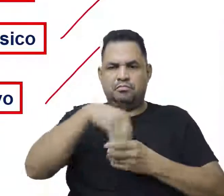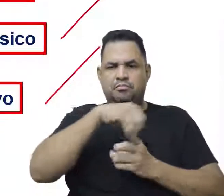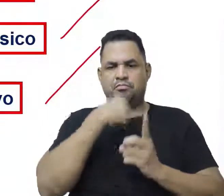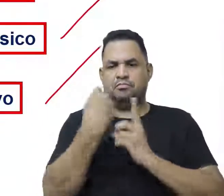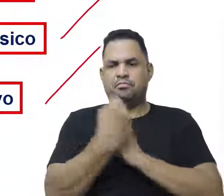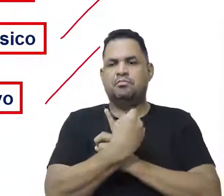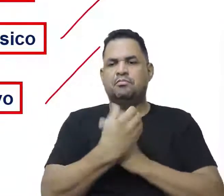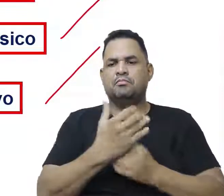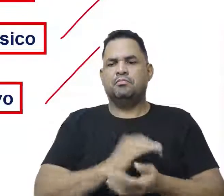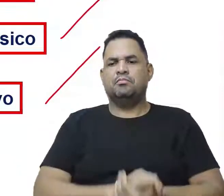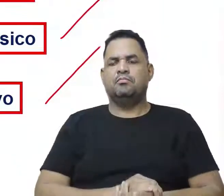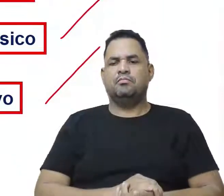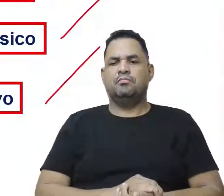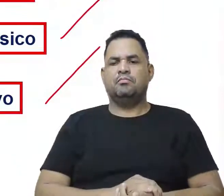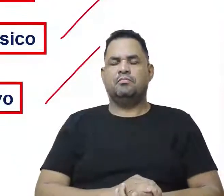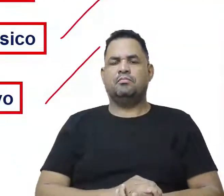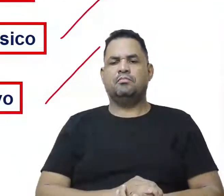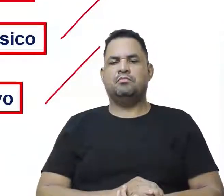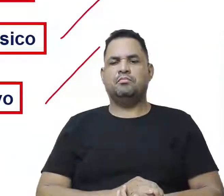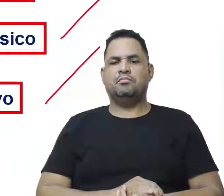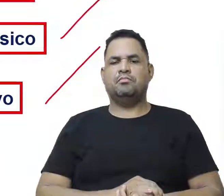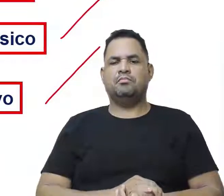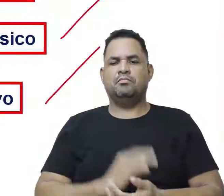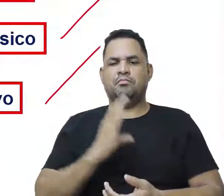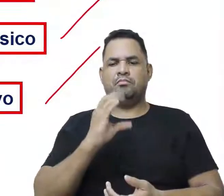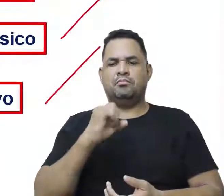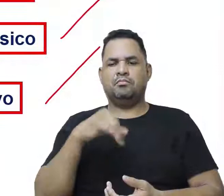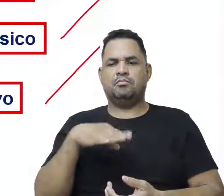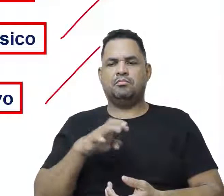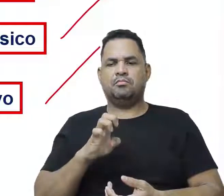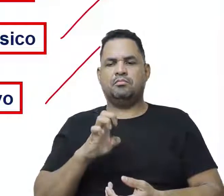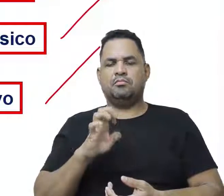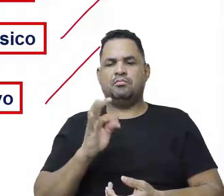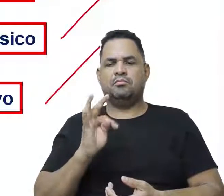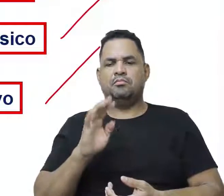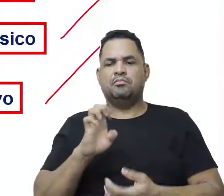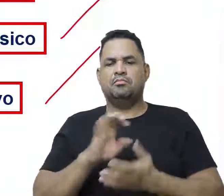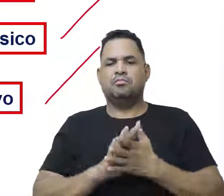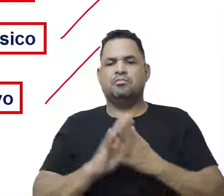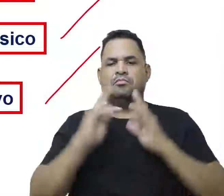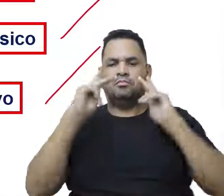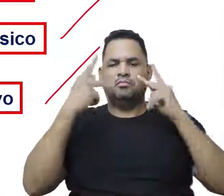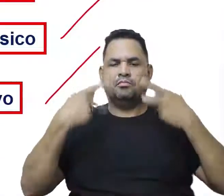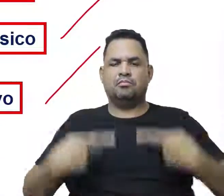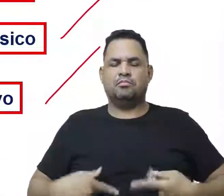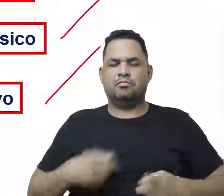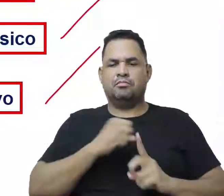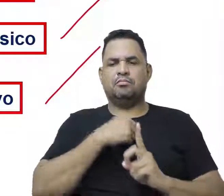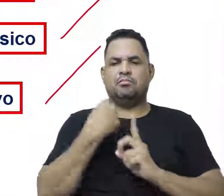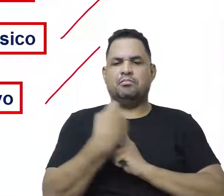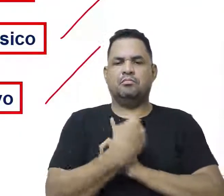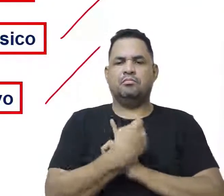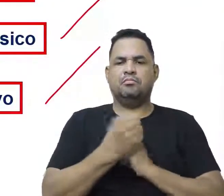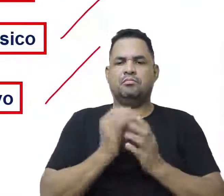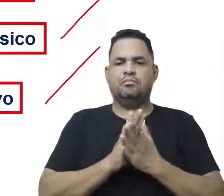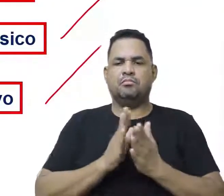sociedade né então pro conte o homem né a sociedade ela percorreu